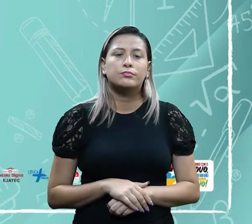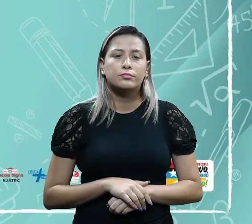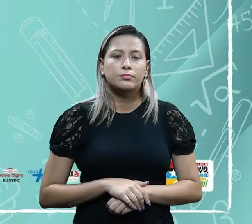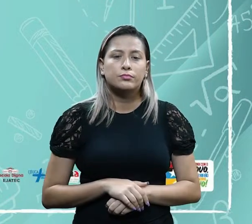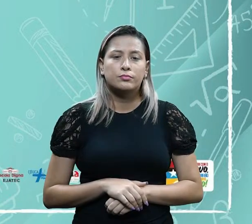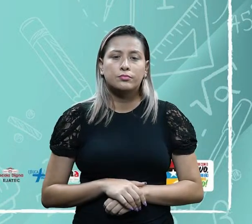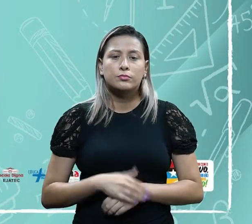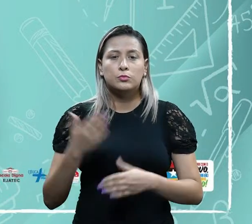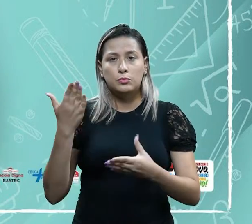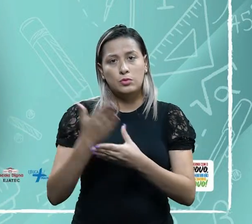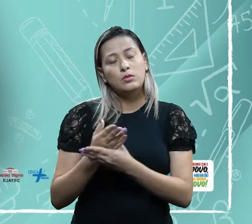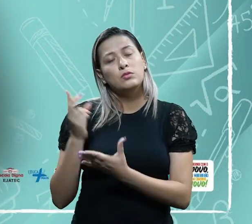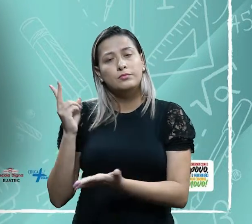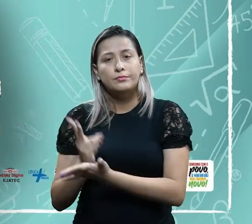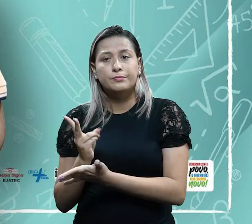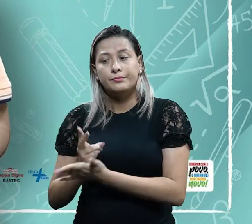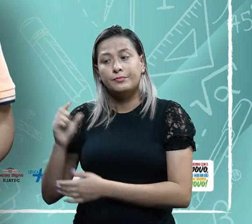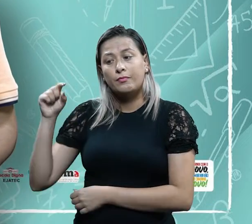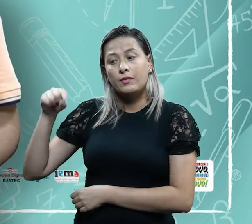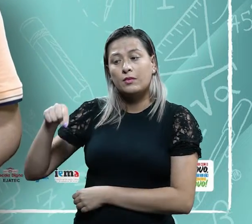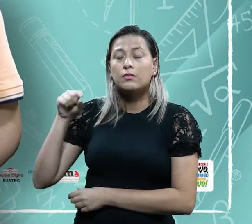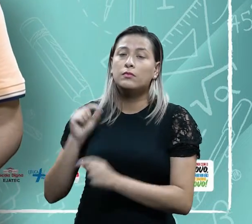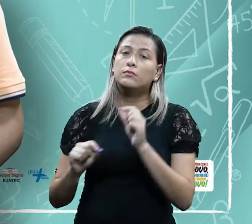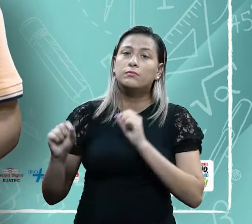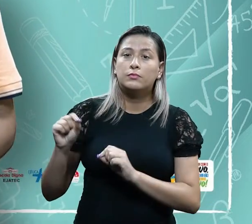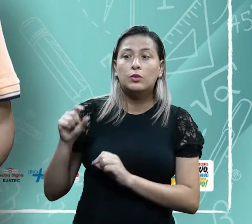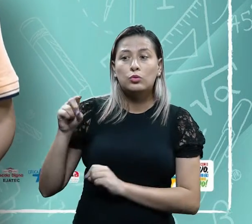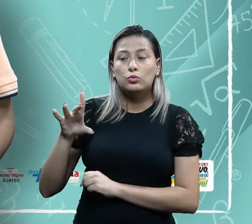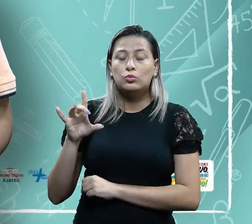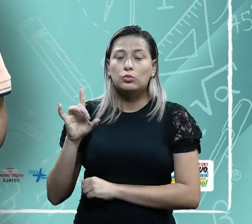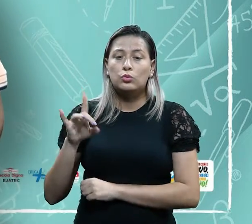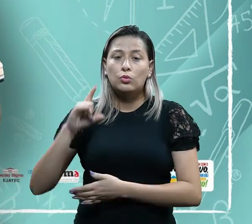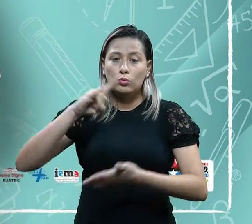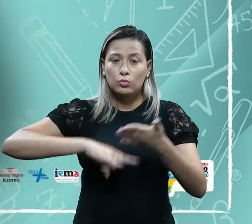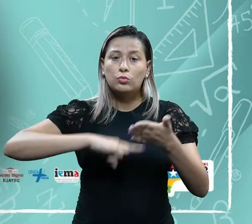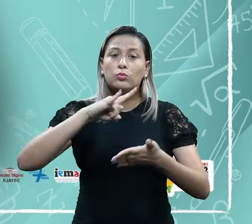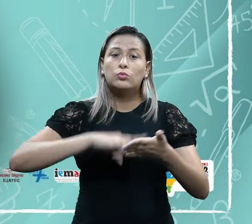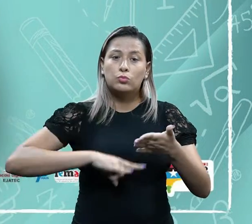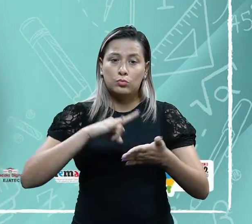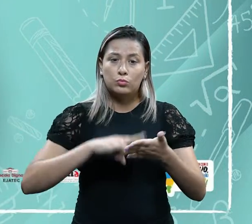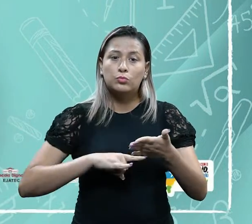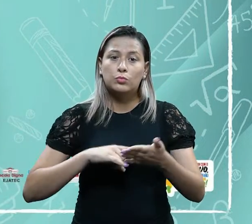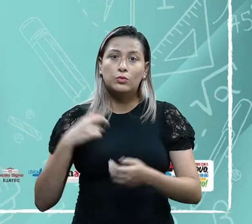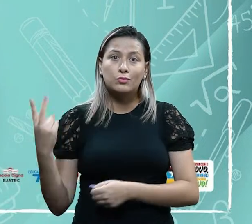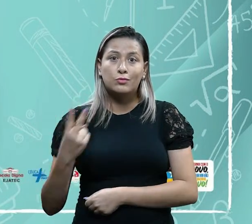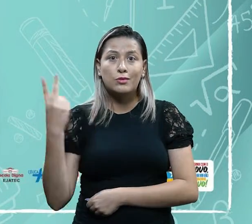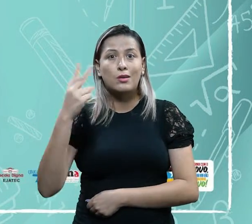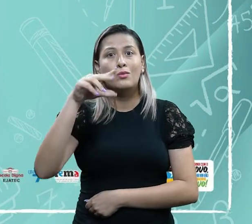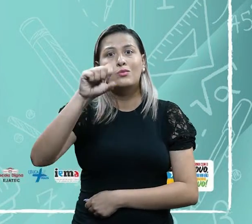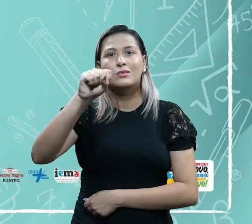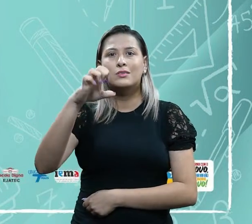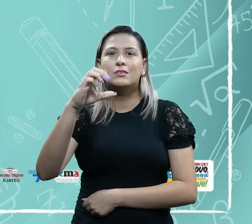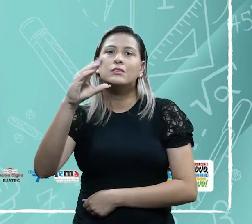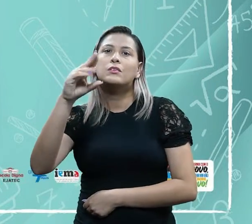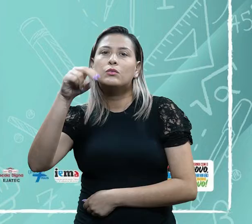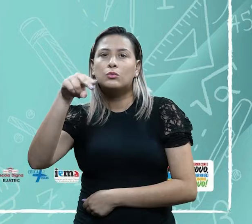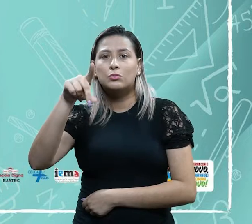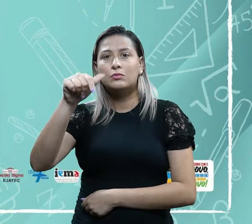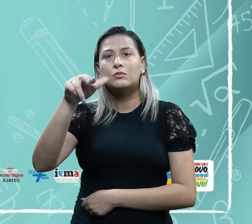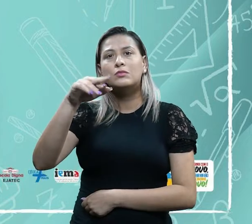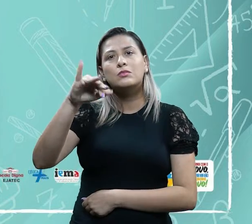né, para o arquivo permanente. E lá no arquivo permanente, só entra documentos que tenham o valor secundário,